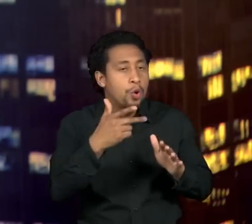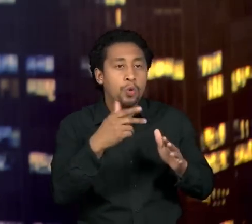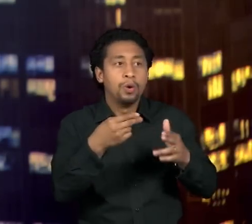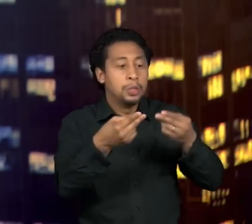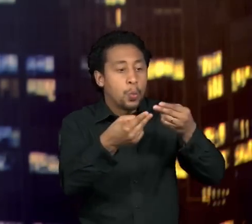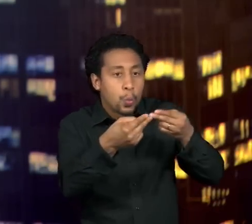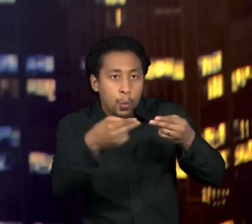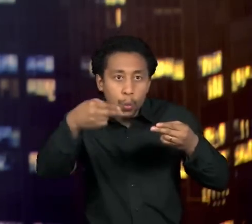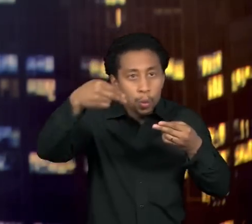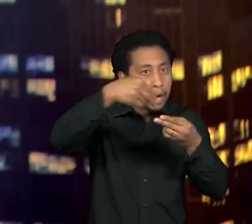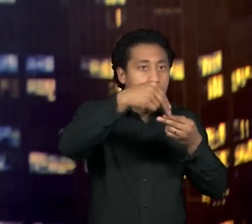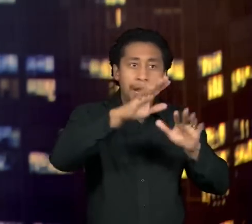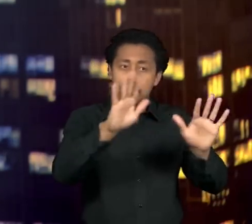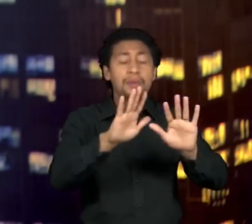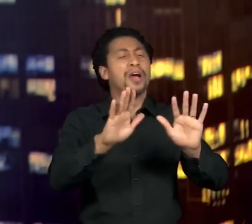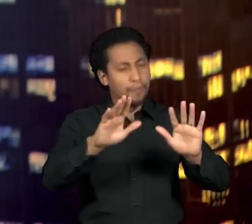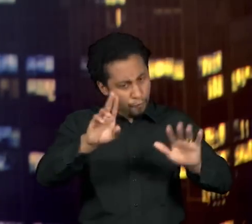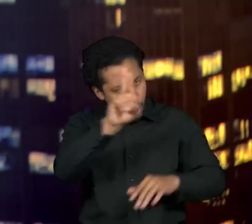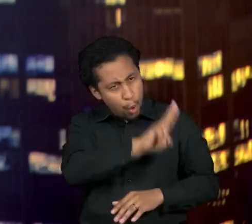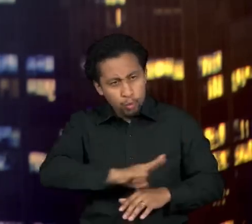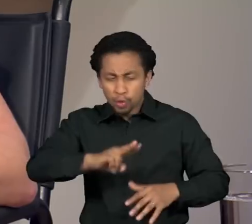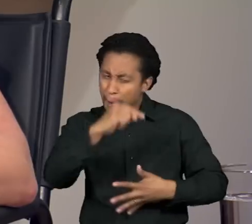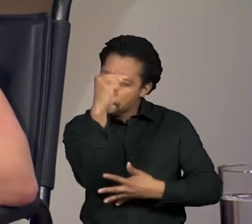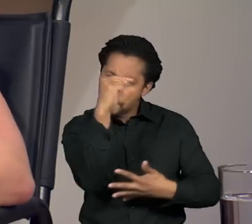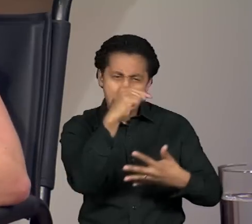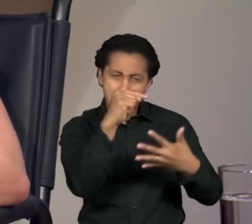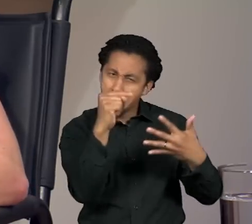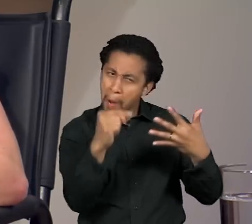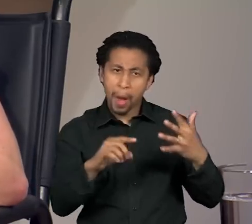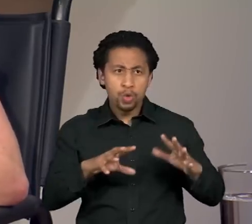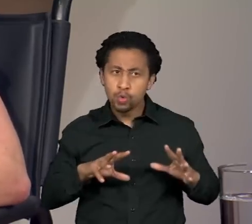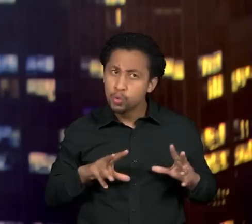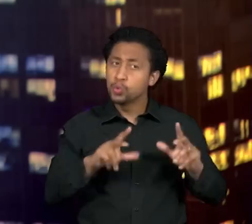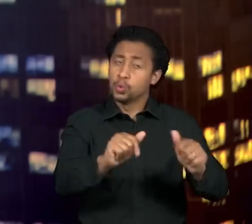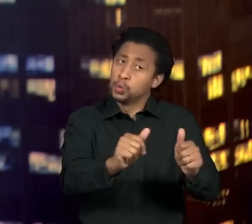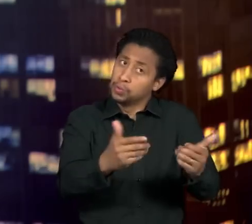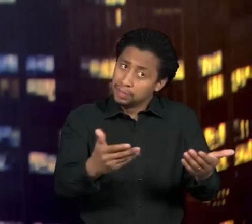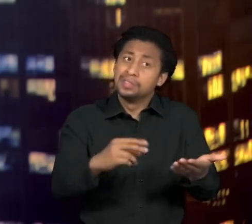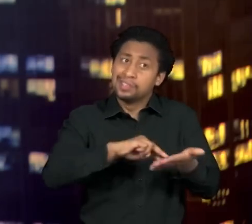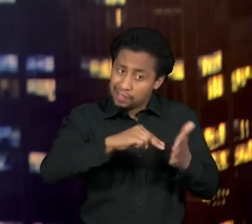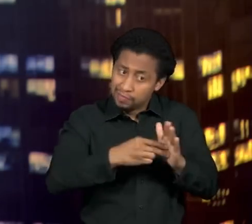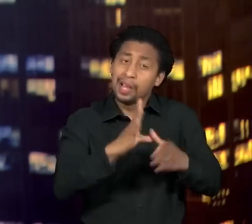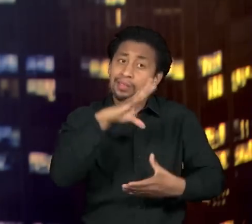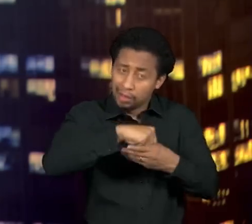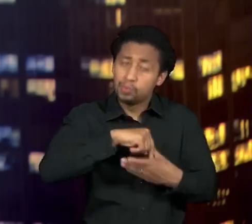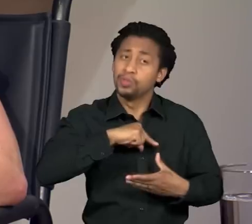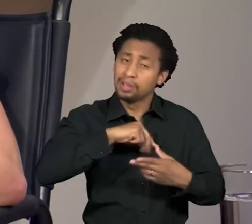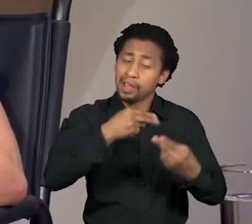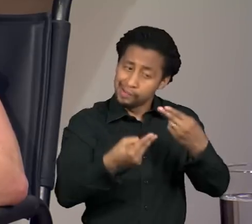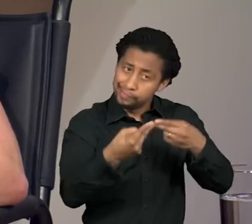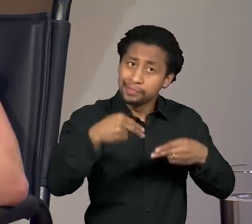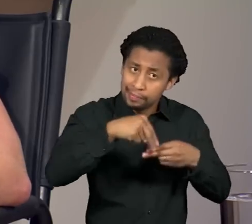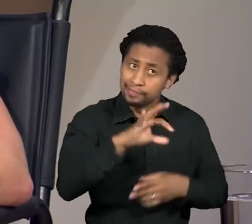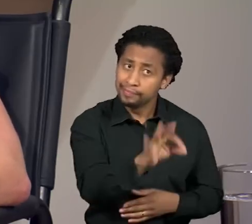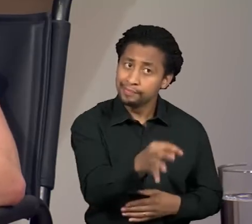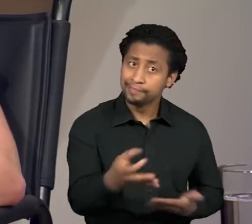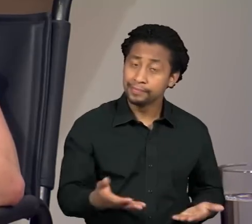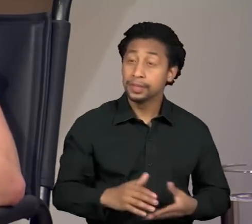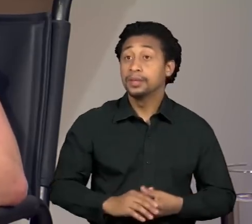diz que, se for necessário, vai usar o que estiver disponível. Exatamente. E nós sabemos que está disponível, exato. É isso. Exato. E existe hoje um mito,